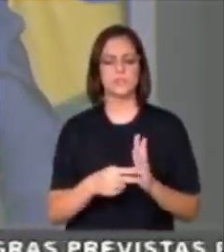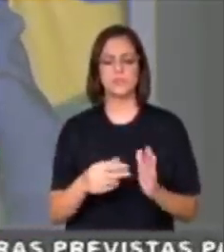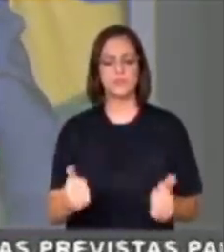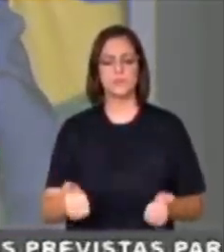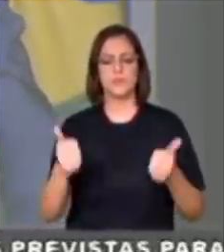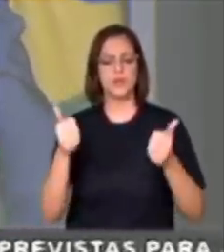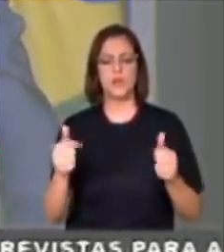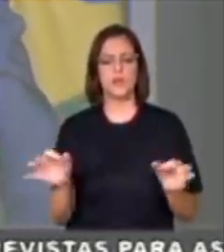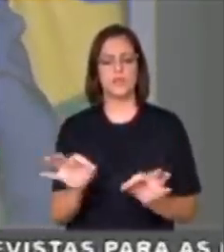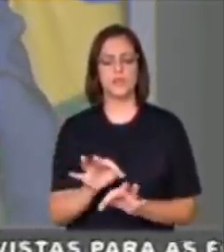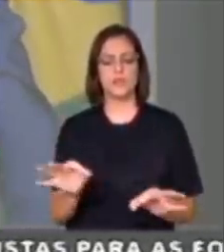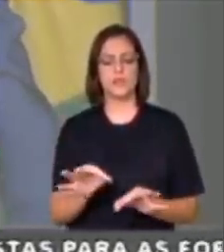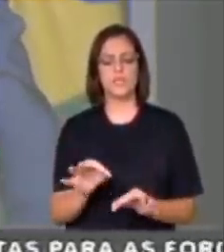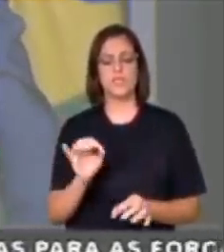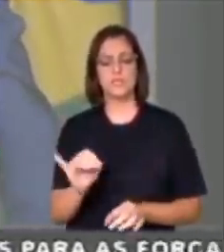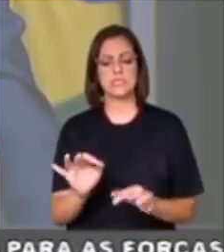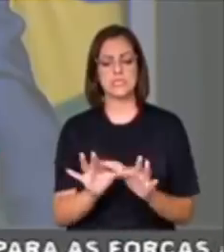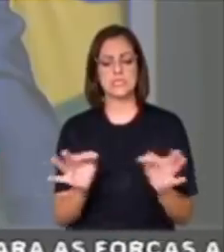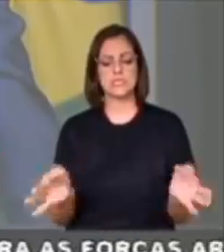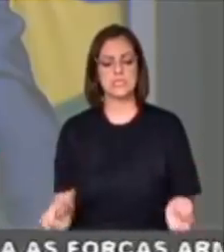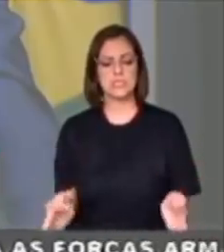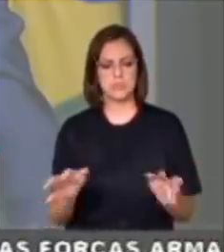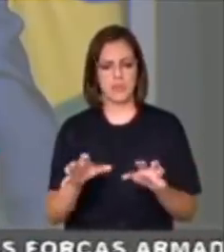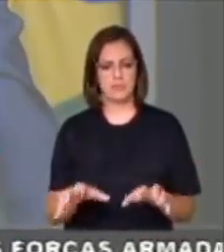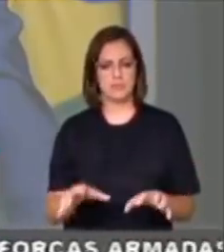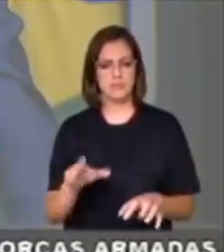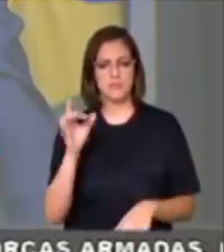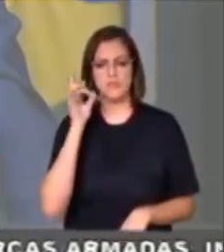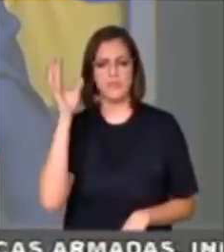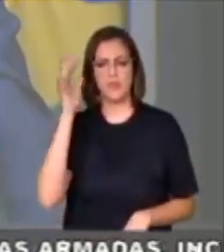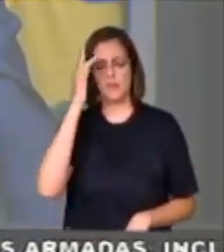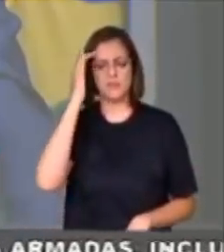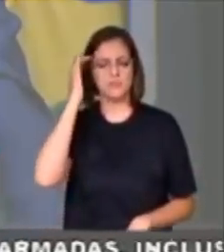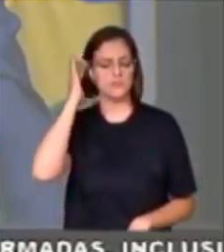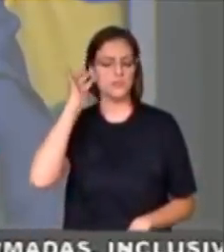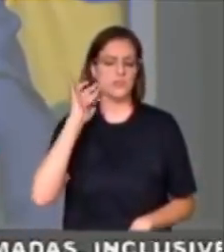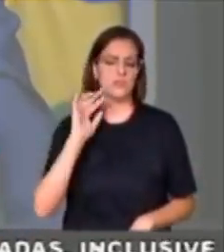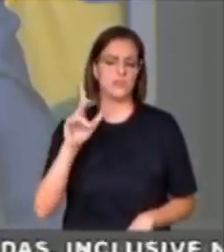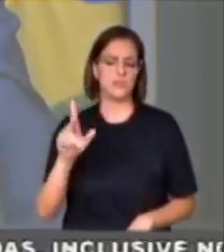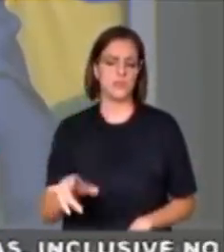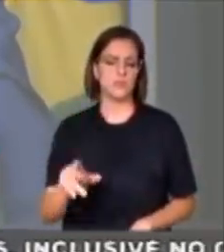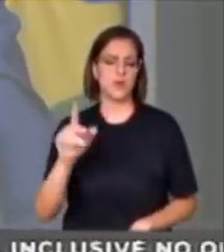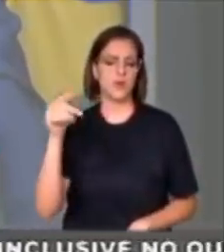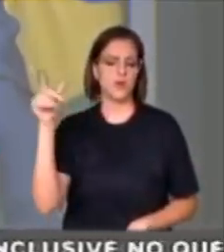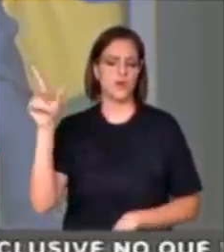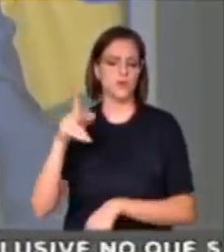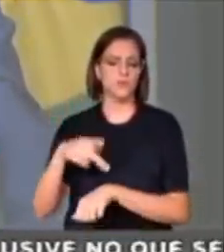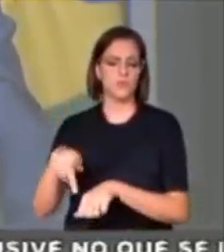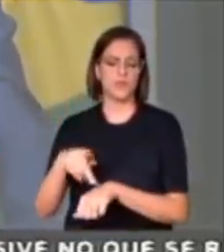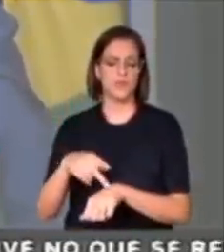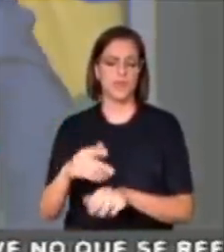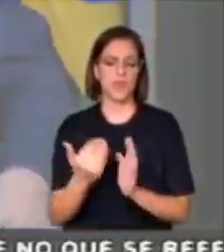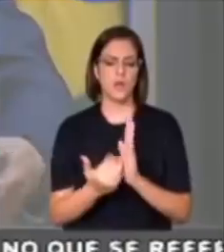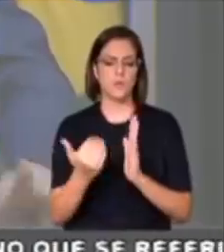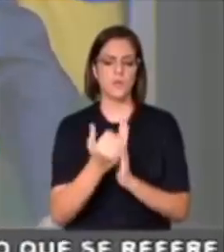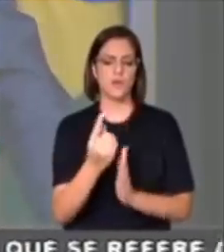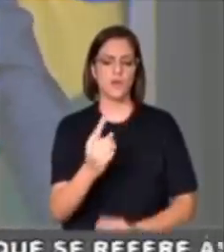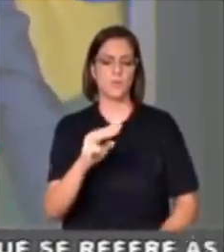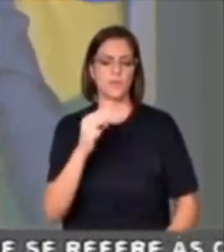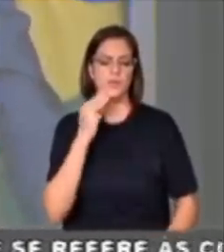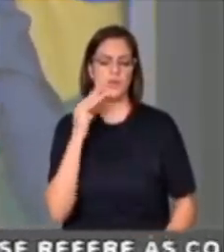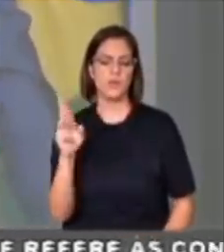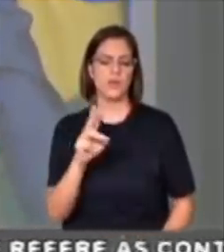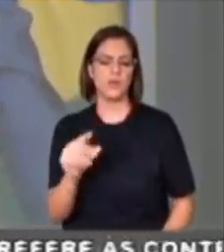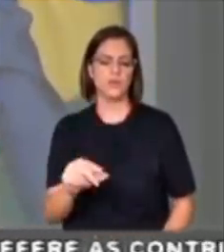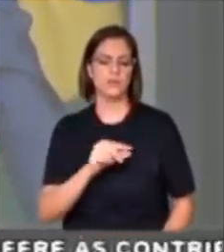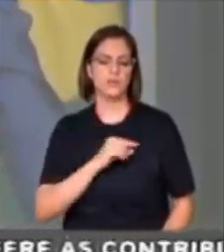se fosse simples assim, se fosse uma mera caneta do parlamento, era só a gente fazer aqui, nem no Zimbábue, aumentar o salário mínimo para R$1 milhão e fazer a